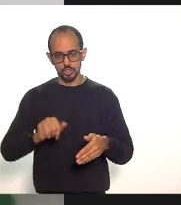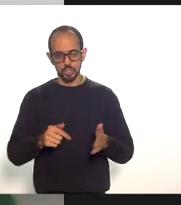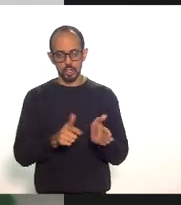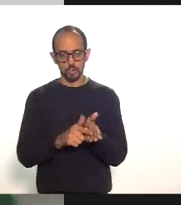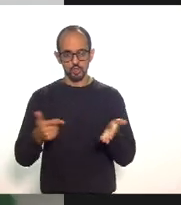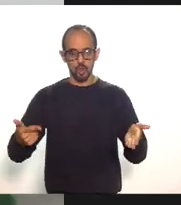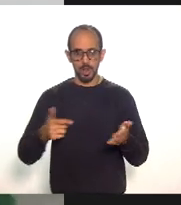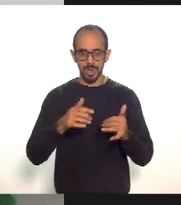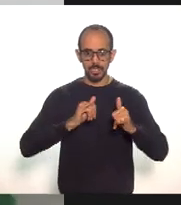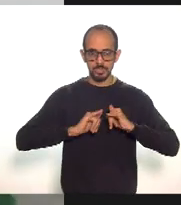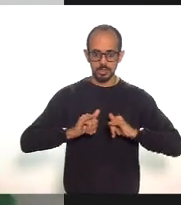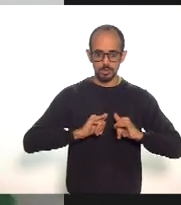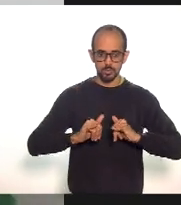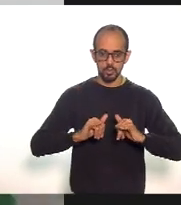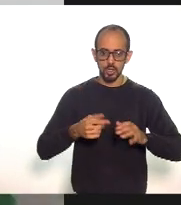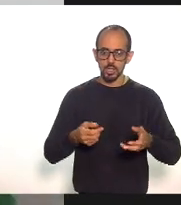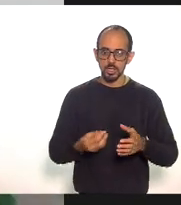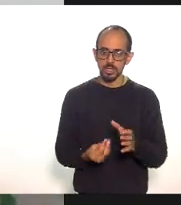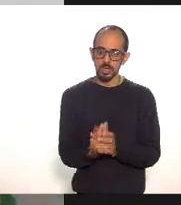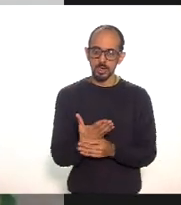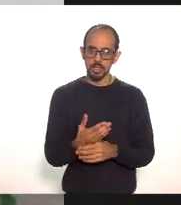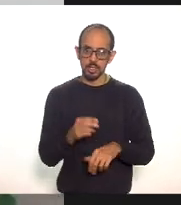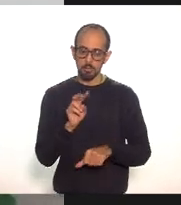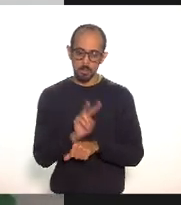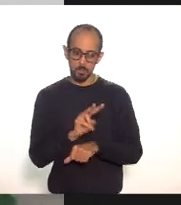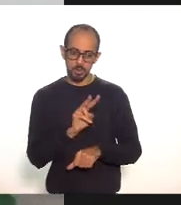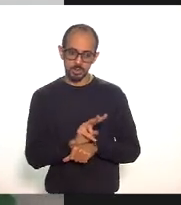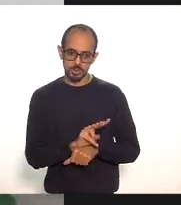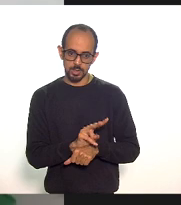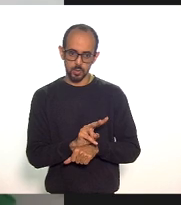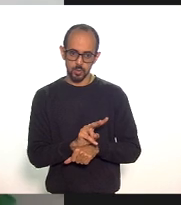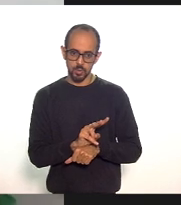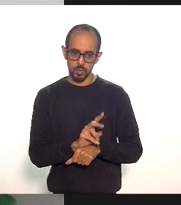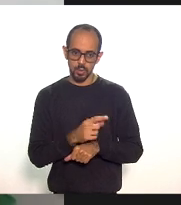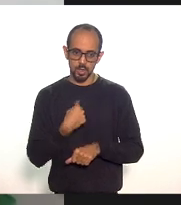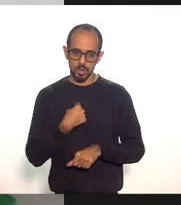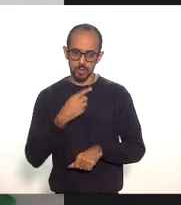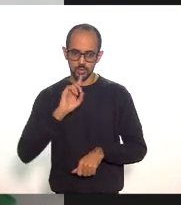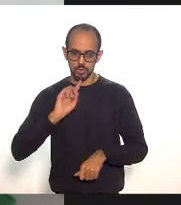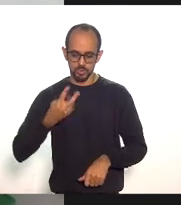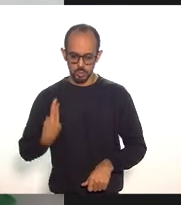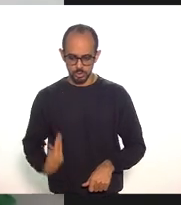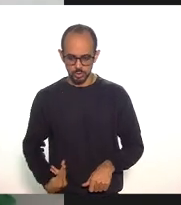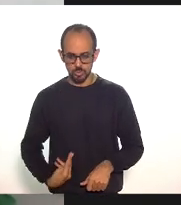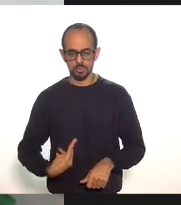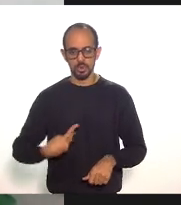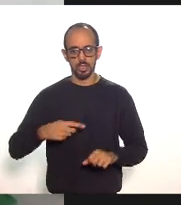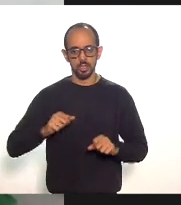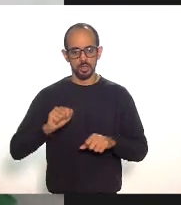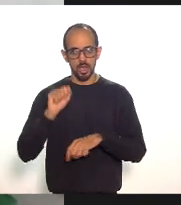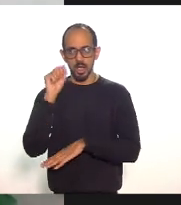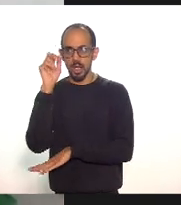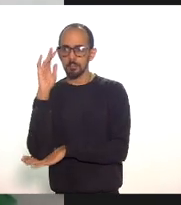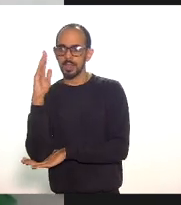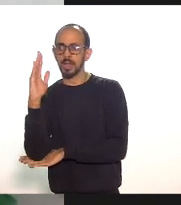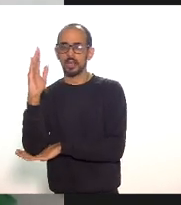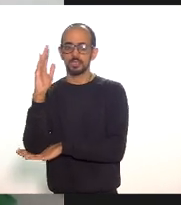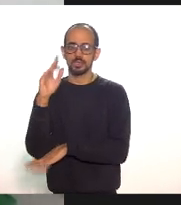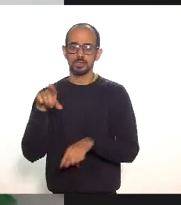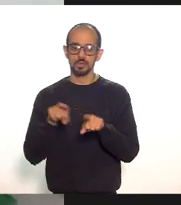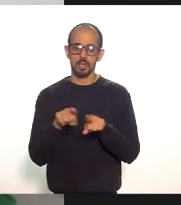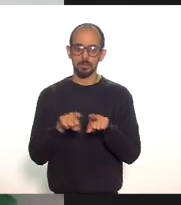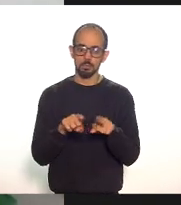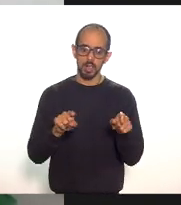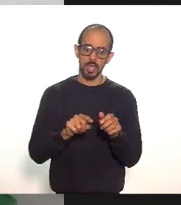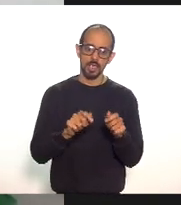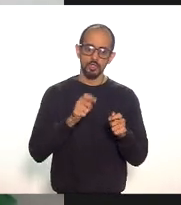estadual de proteção a defensores de direitos humanos, ambientalistas e jornalistas. Acho que a gente tem um